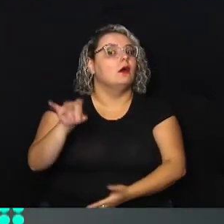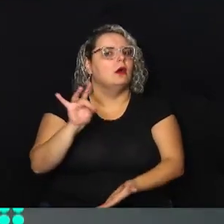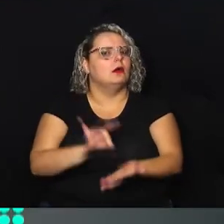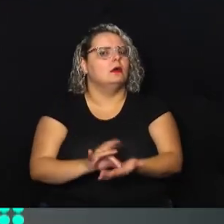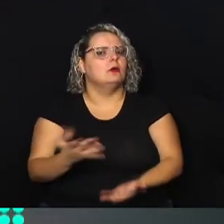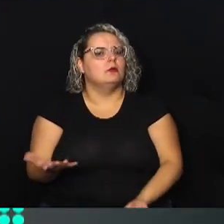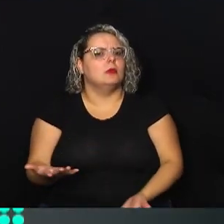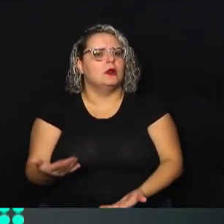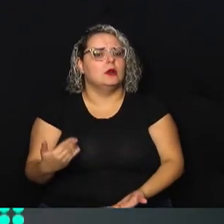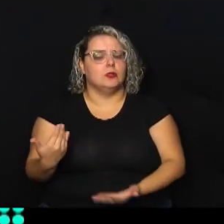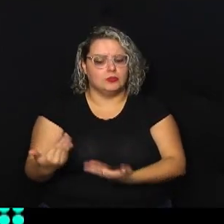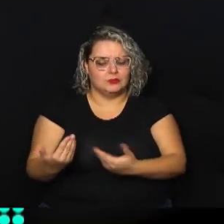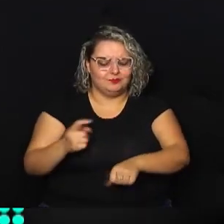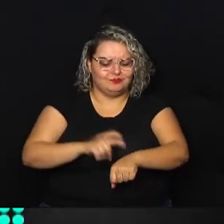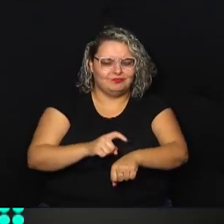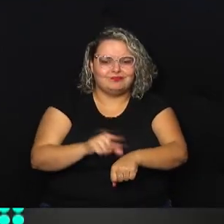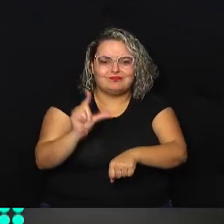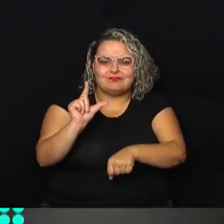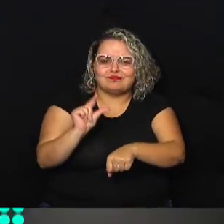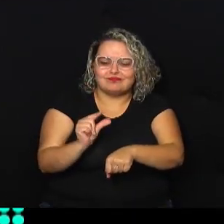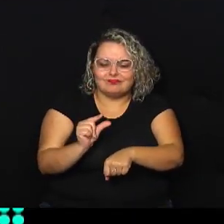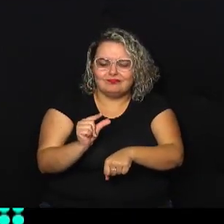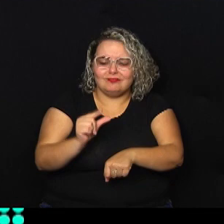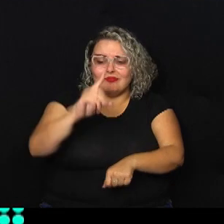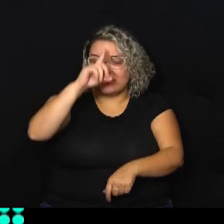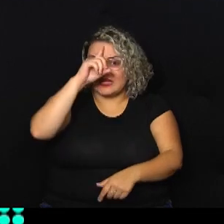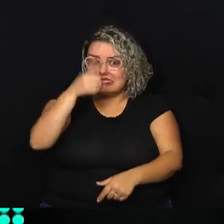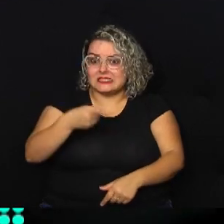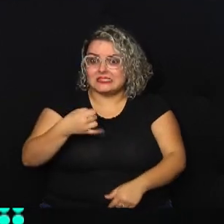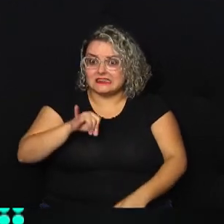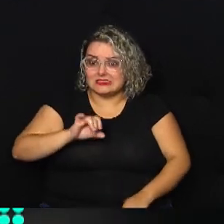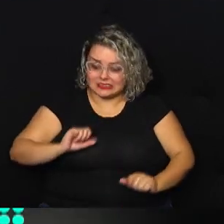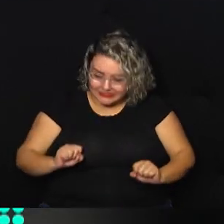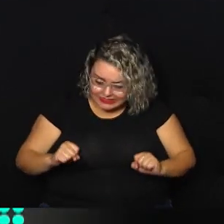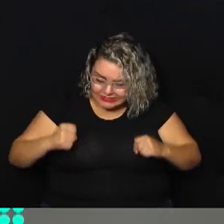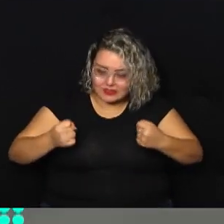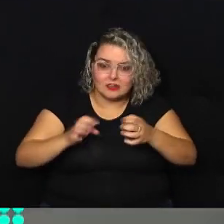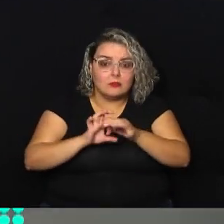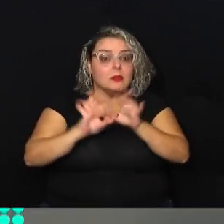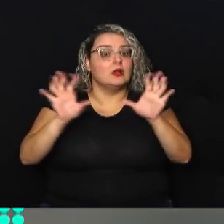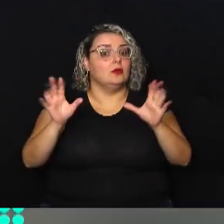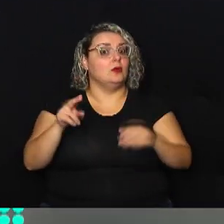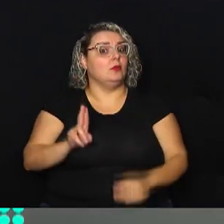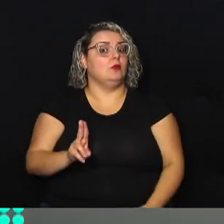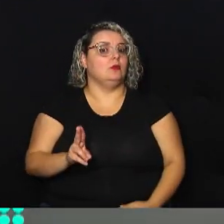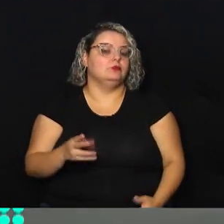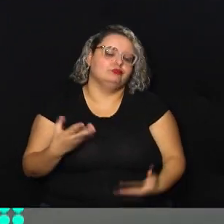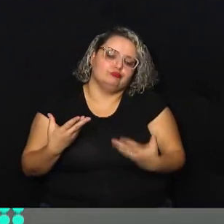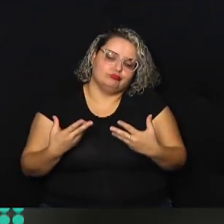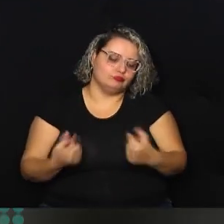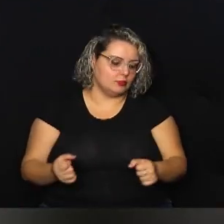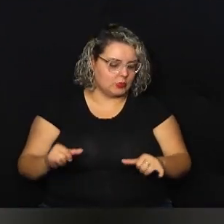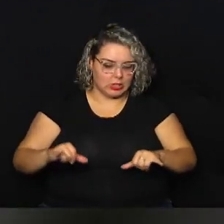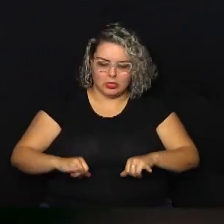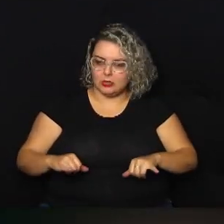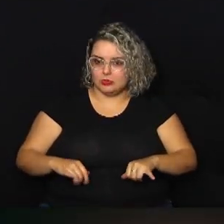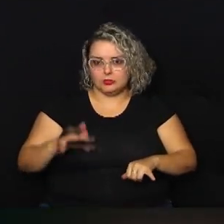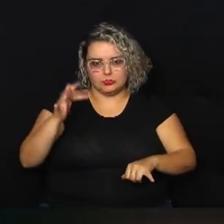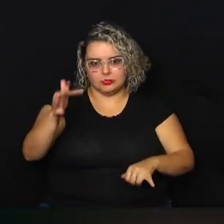tempo se torna muito curto para decidir se vão lutar por sua liberdade ou aceitar o sofrido